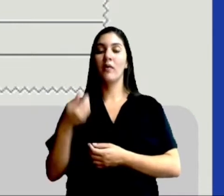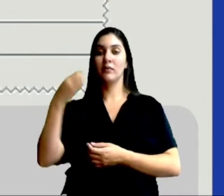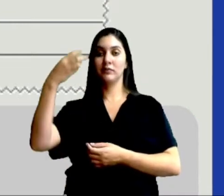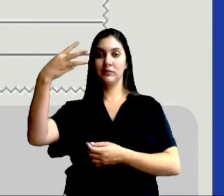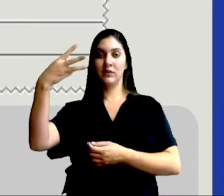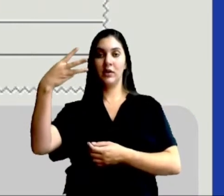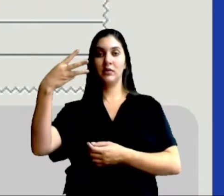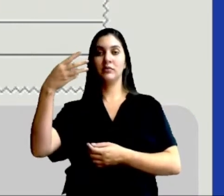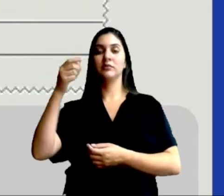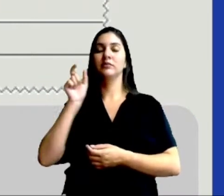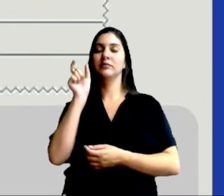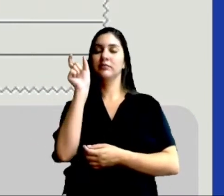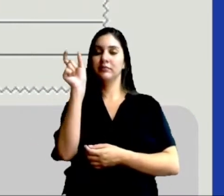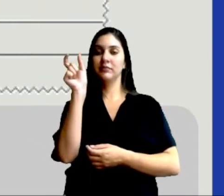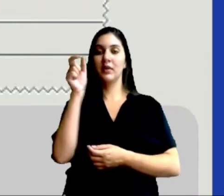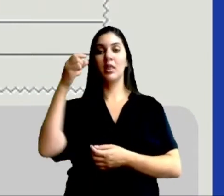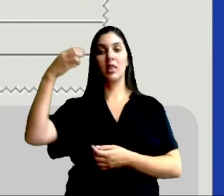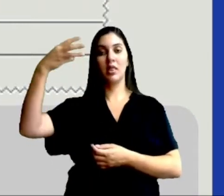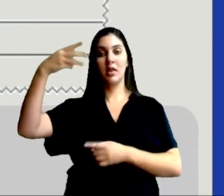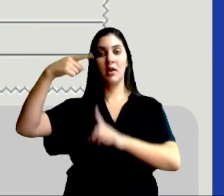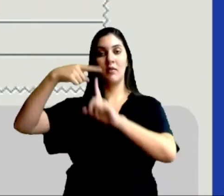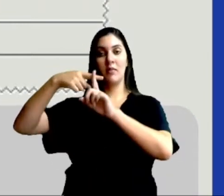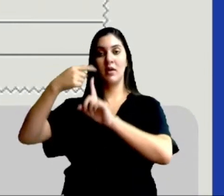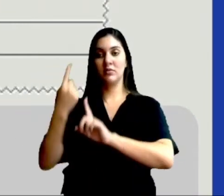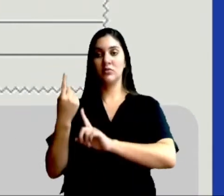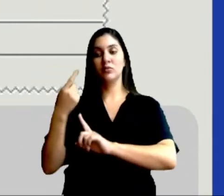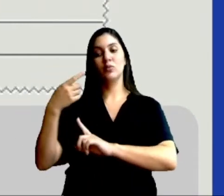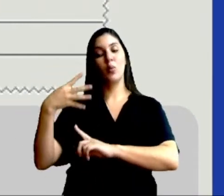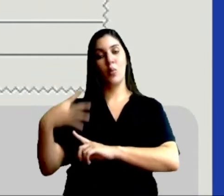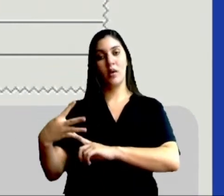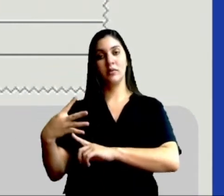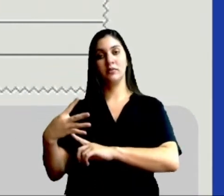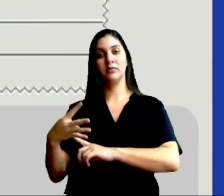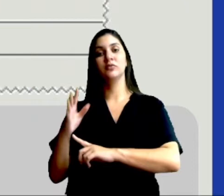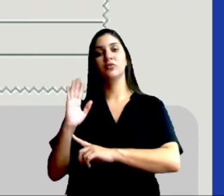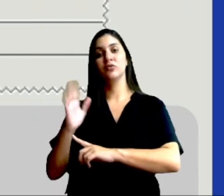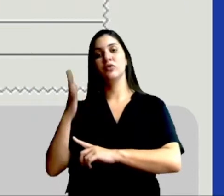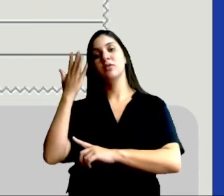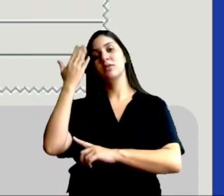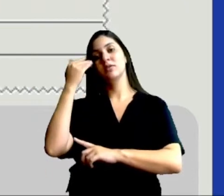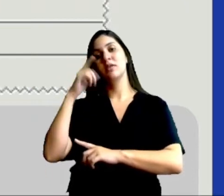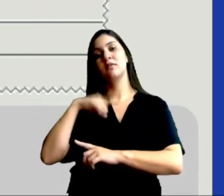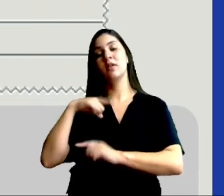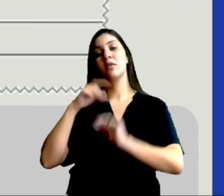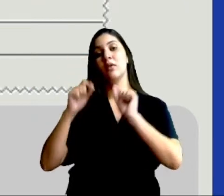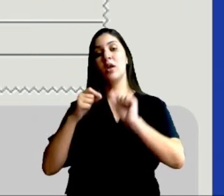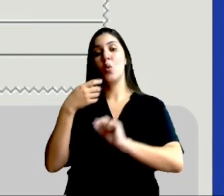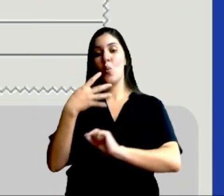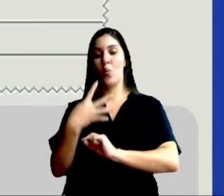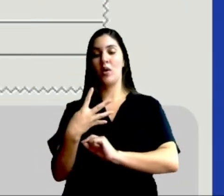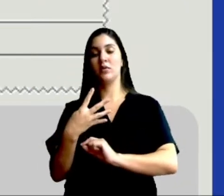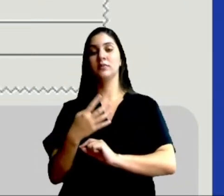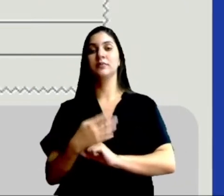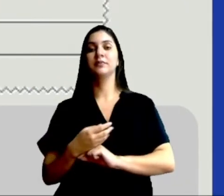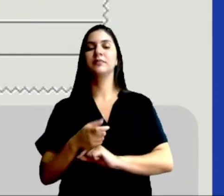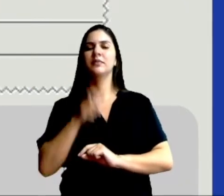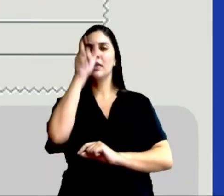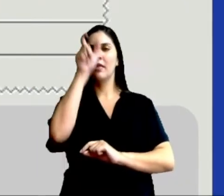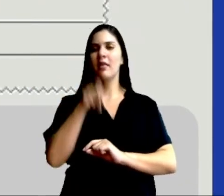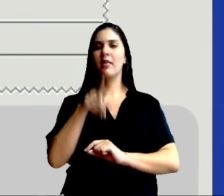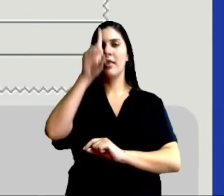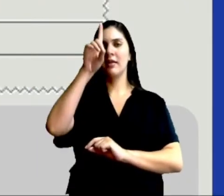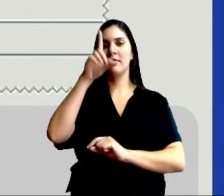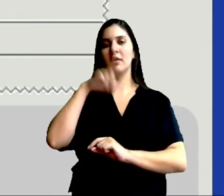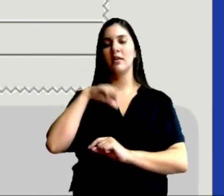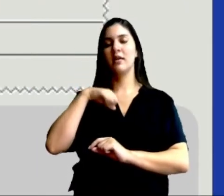123 é o 3. Vamos adicionar logo ele. 3 mais 1, 4. Eu já sei que na unidade eu vou ficar com 4. Na ordem das